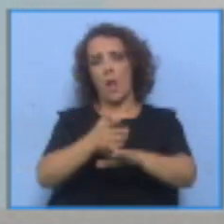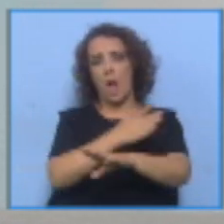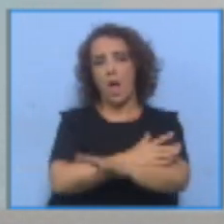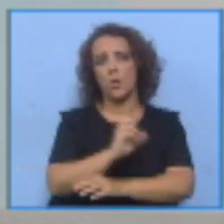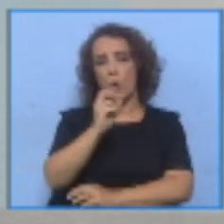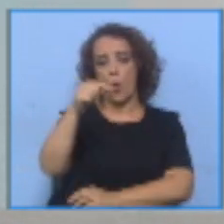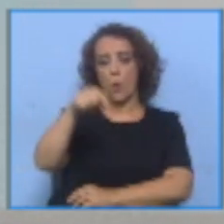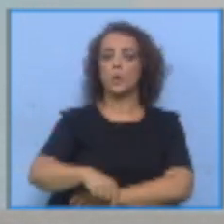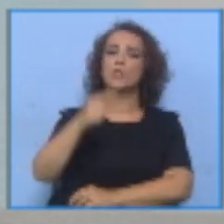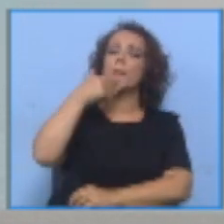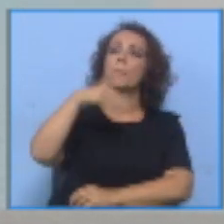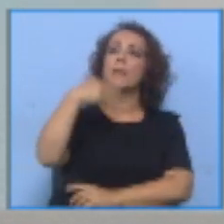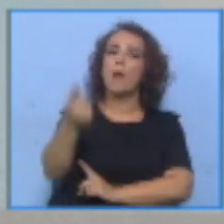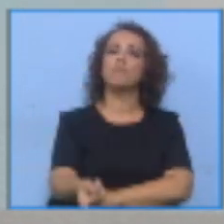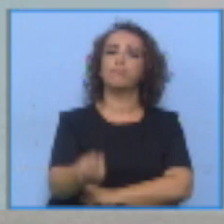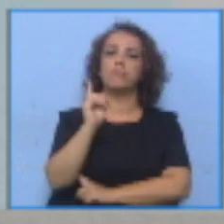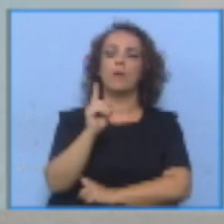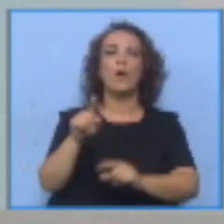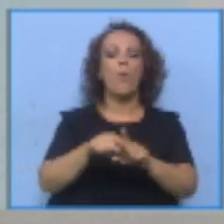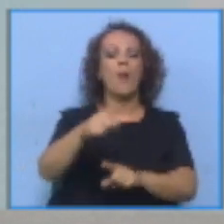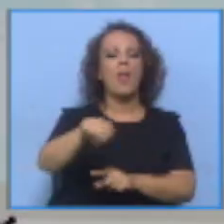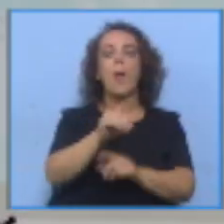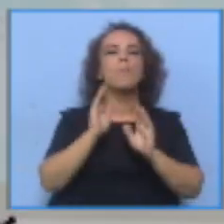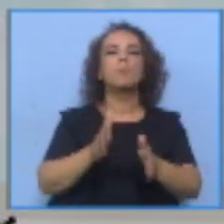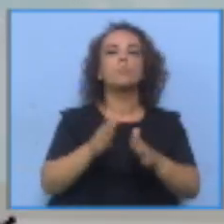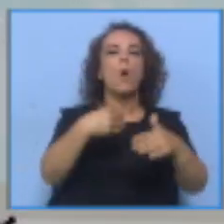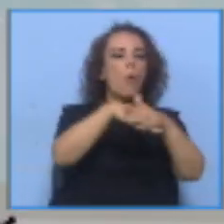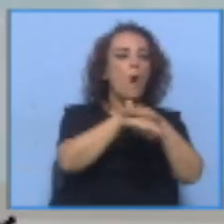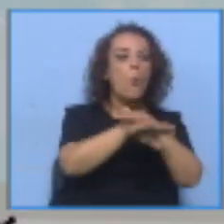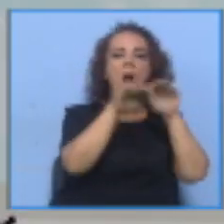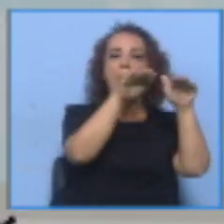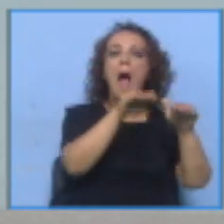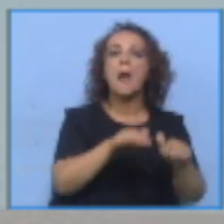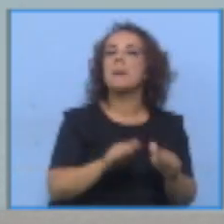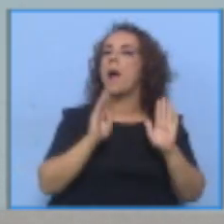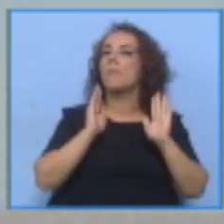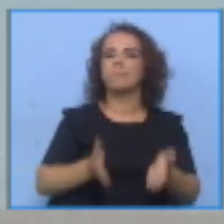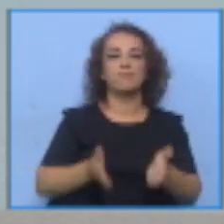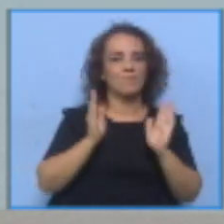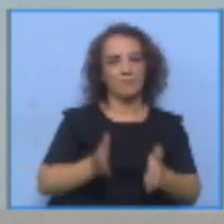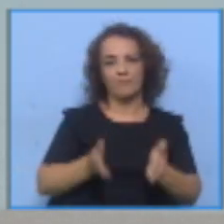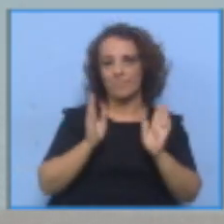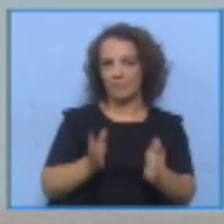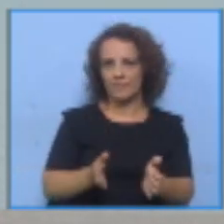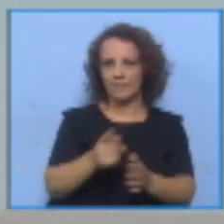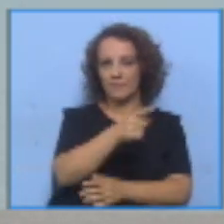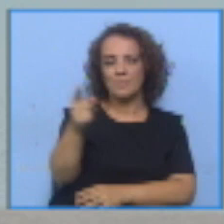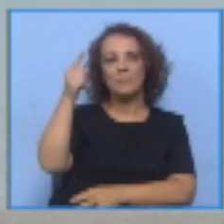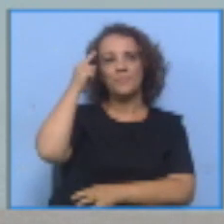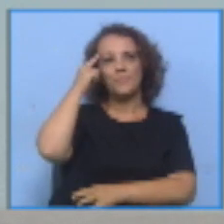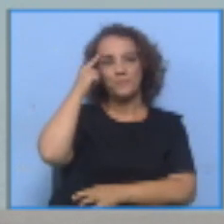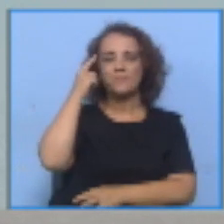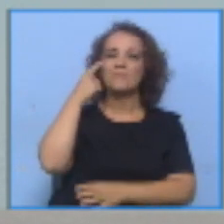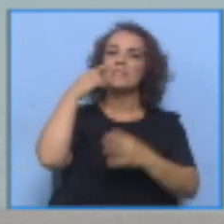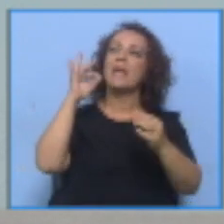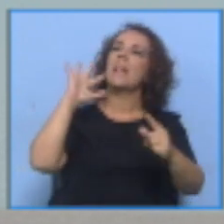manhã desse dia. Então, não tem necessidade de armazenar. Exatamente. Há essa ideia de que a